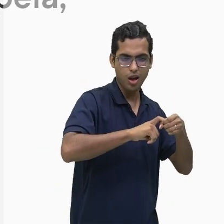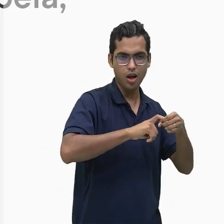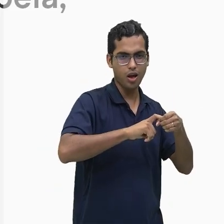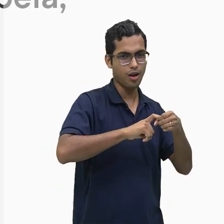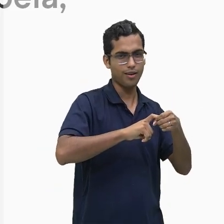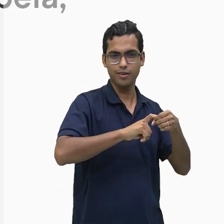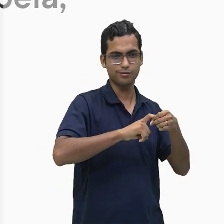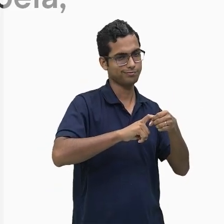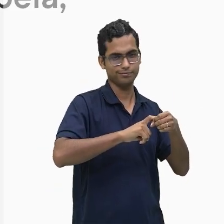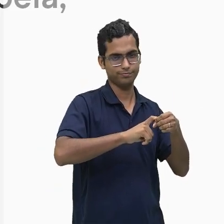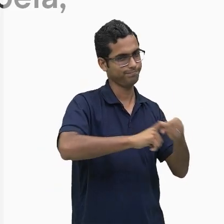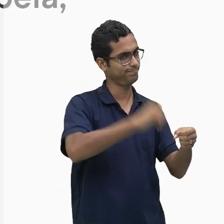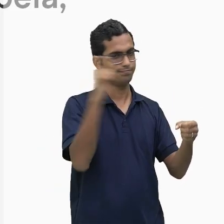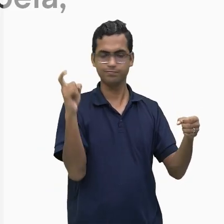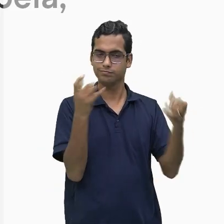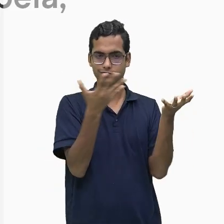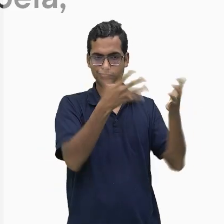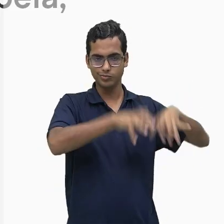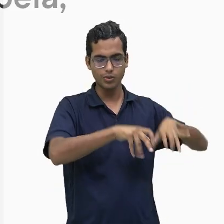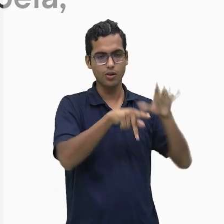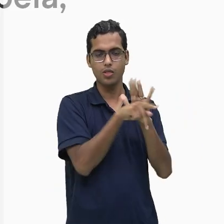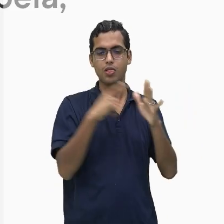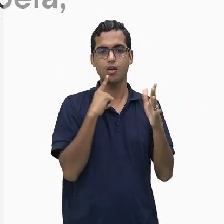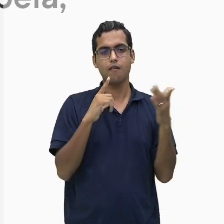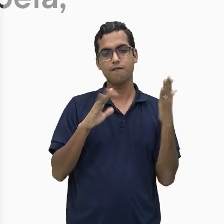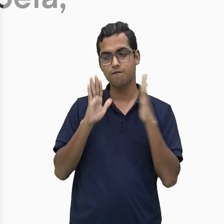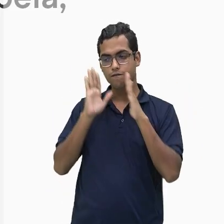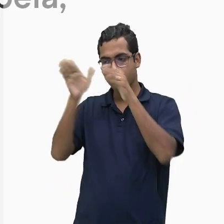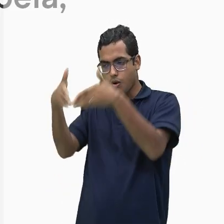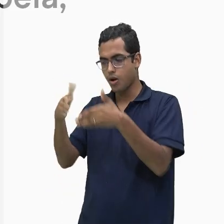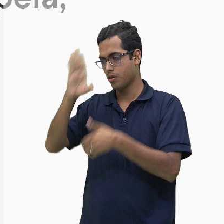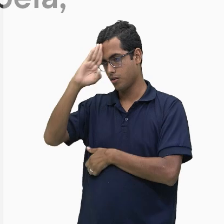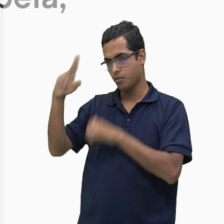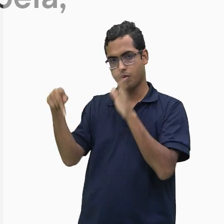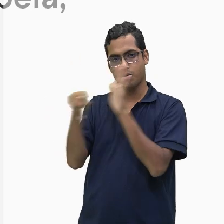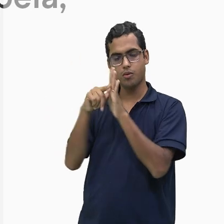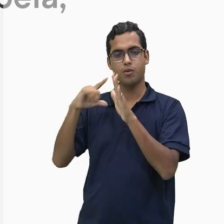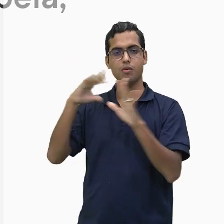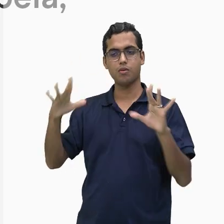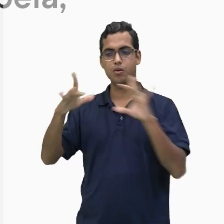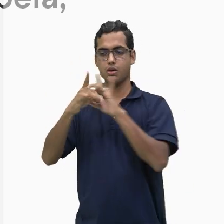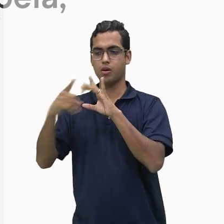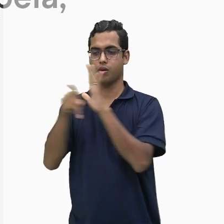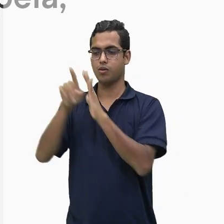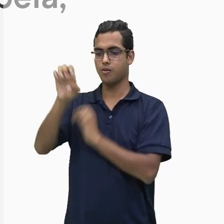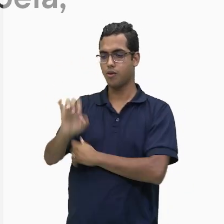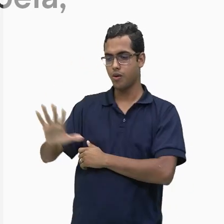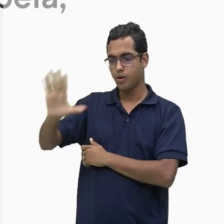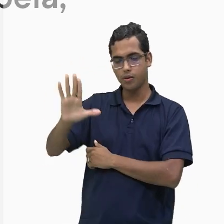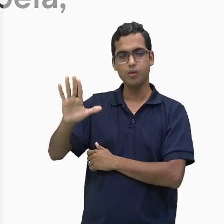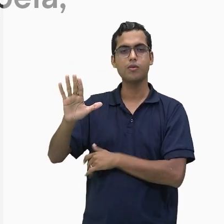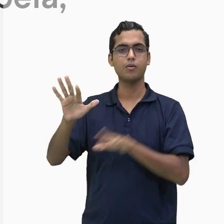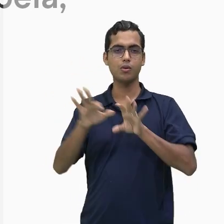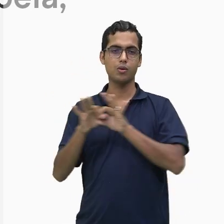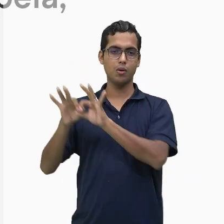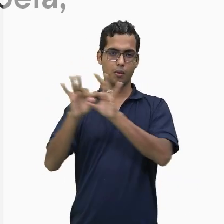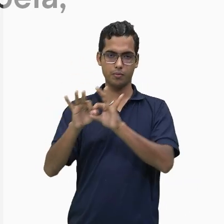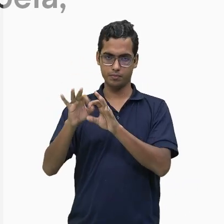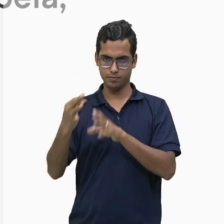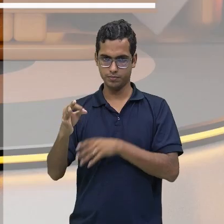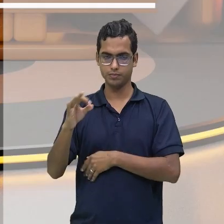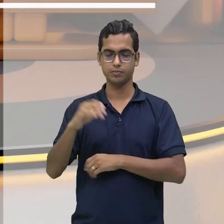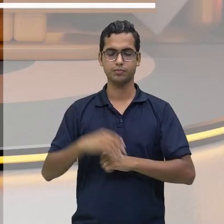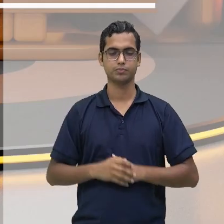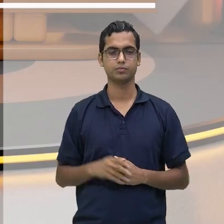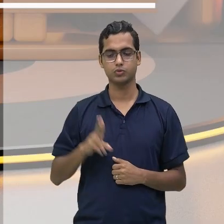aí da comunidade dos Estados independentes após a dissolução da União Soviética, tá certo, gente?